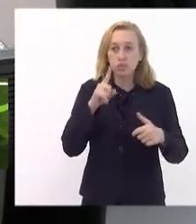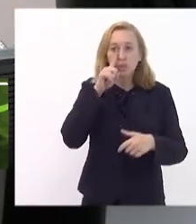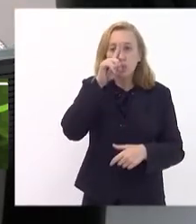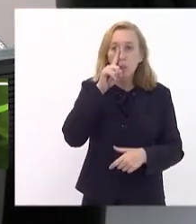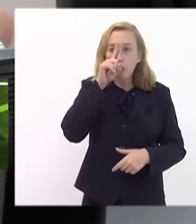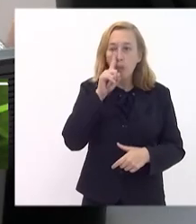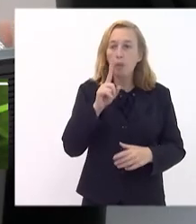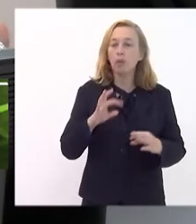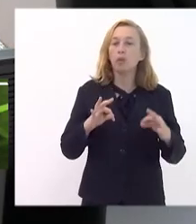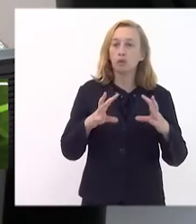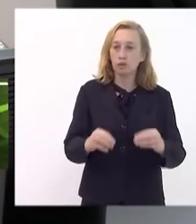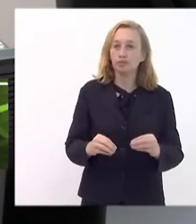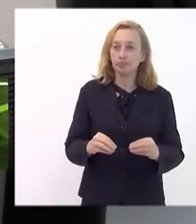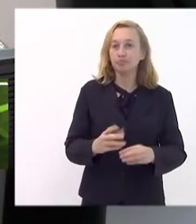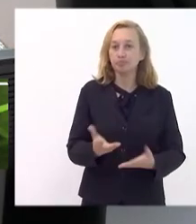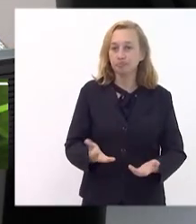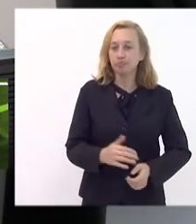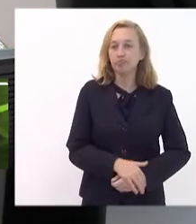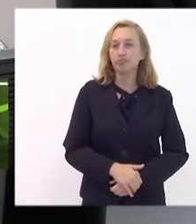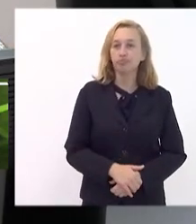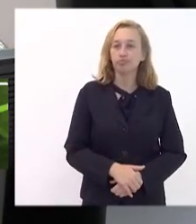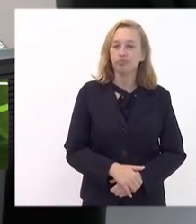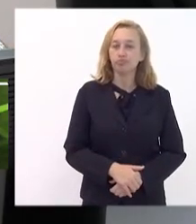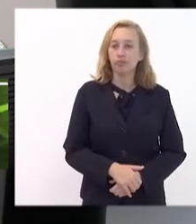dizer, a receita